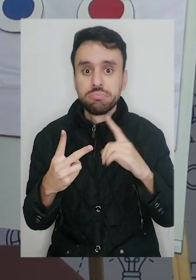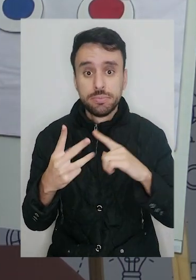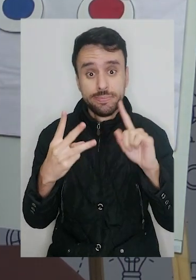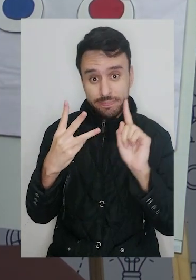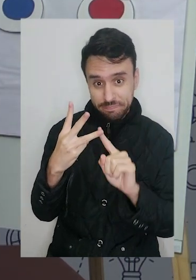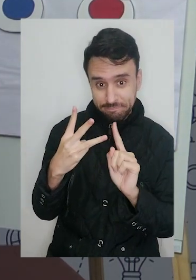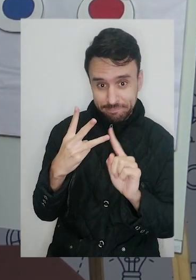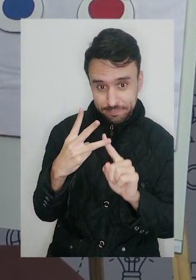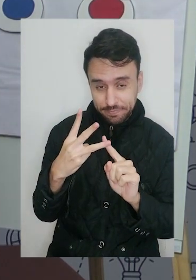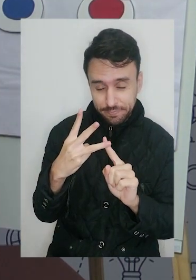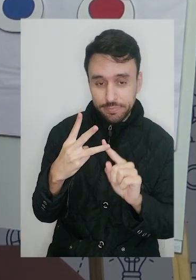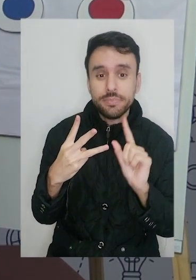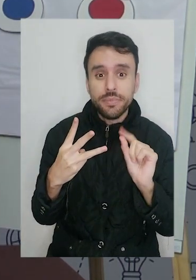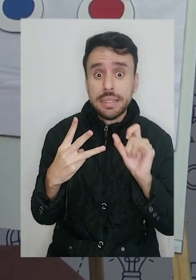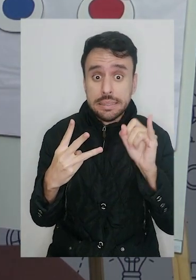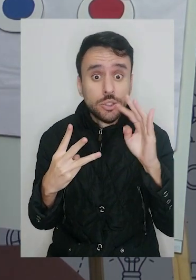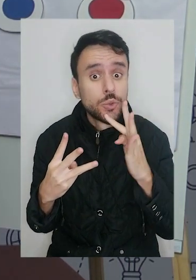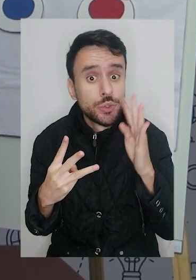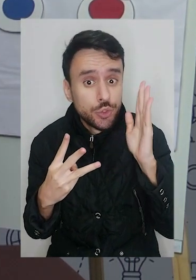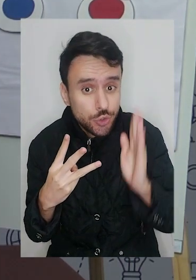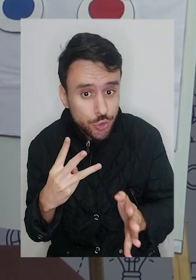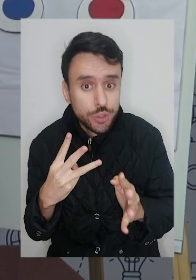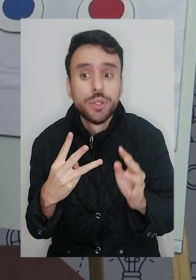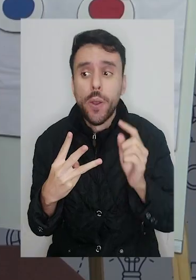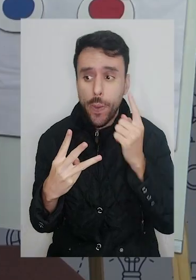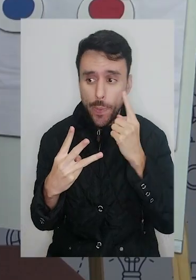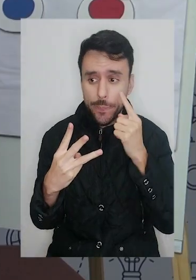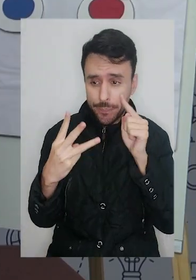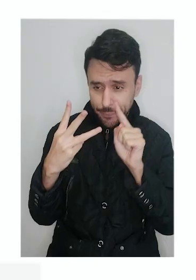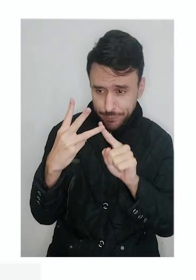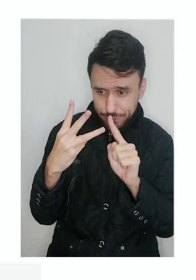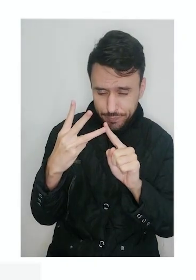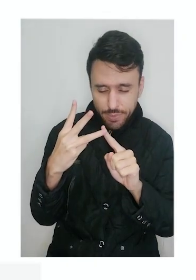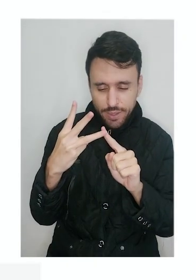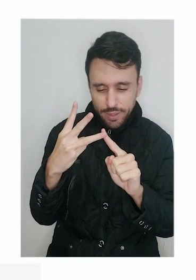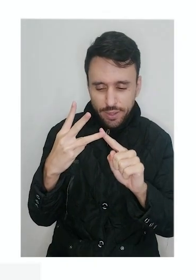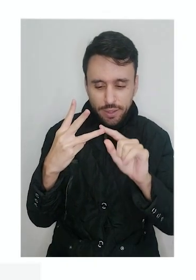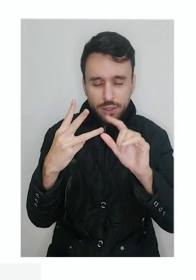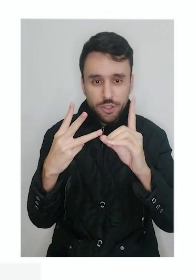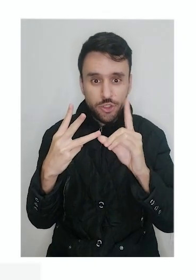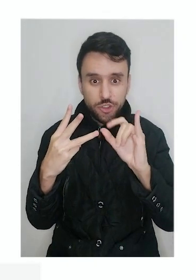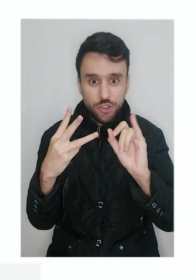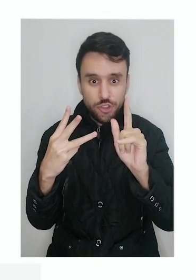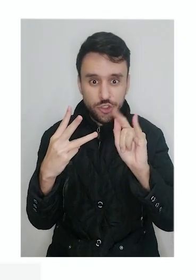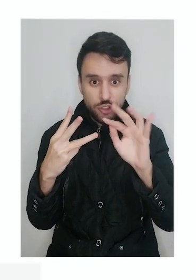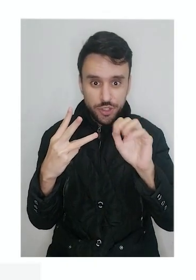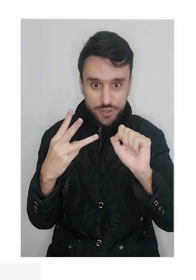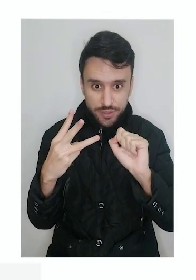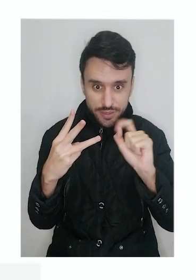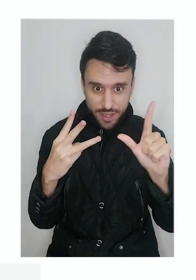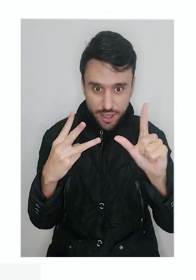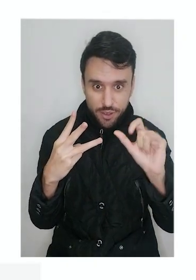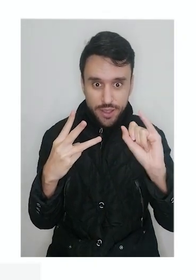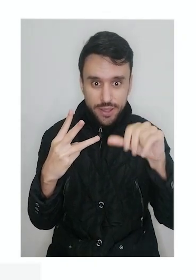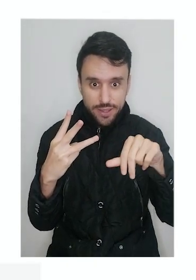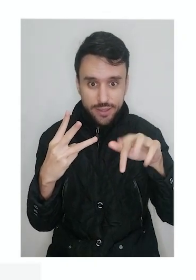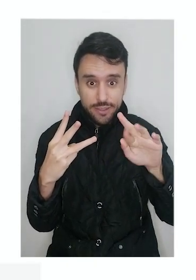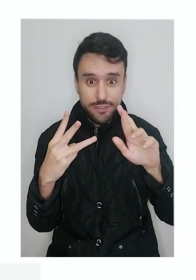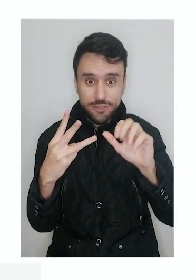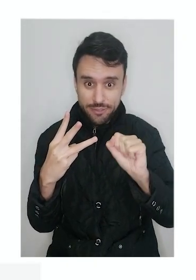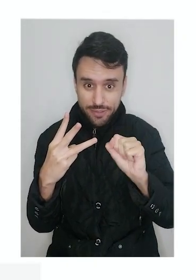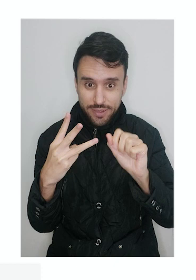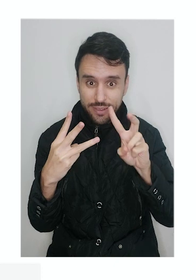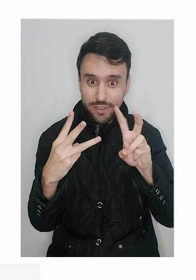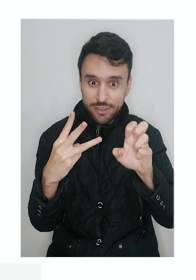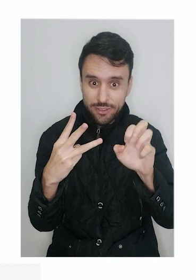ver se você consegue, se você conhece esse termômetro. Termômetro digital infravermelho. Você